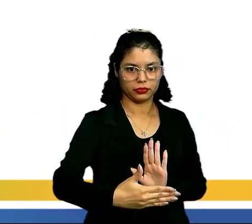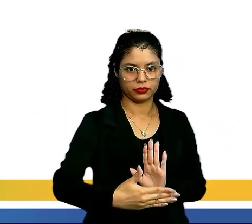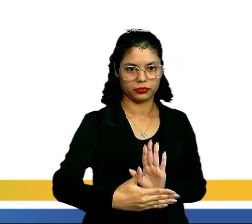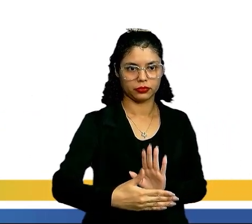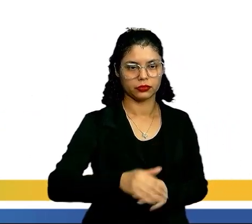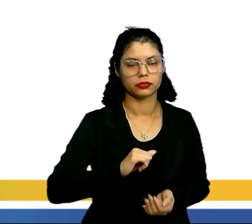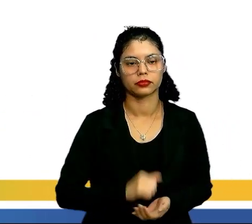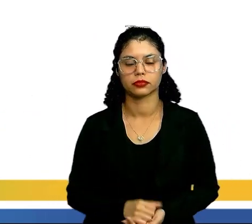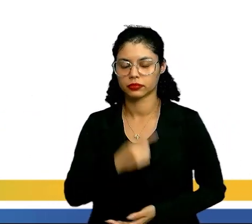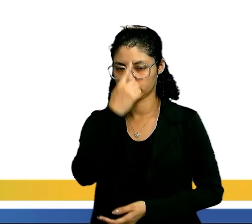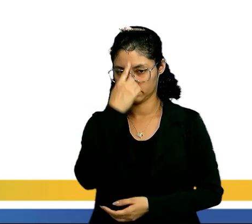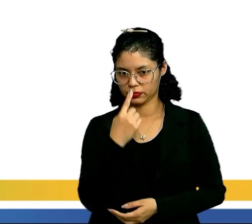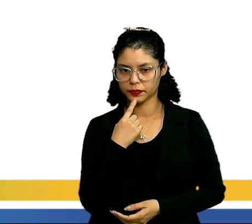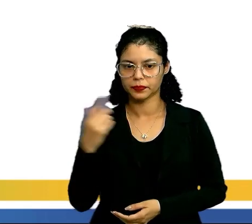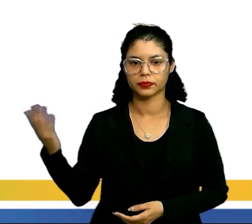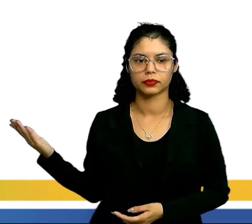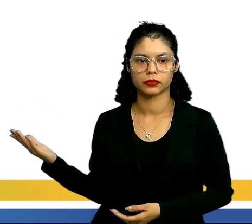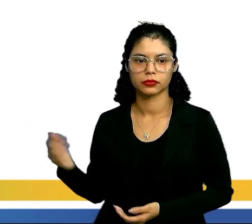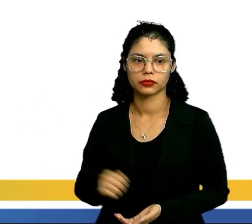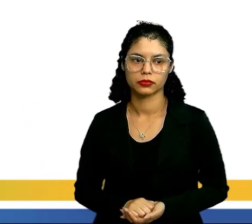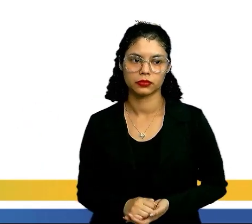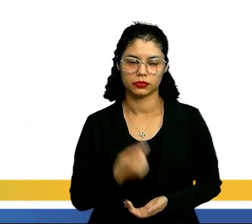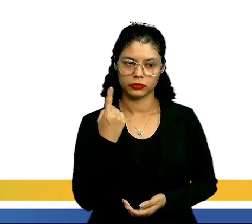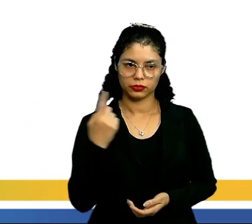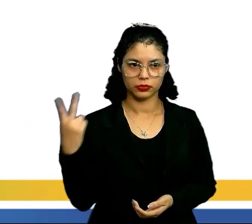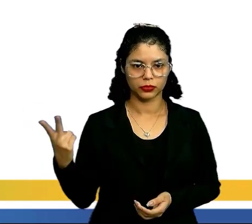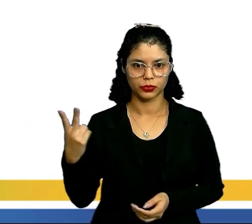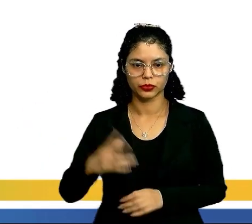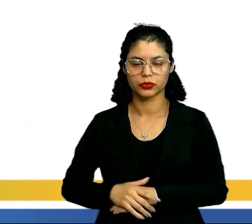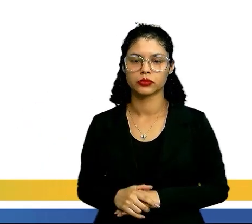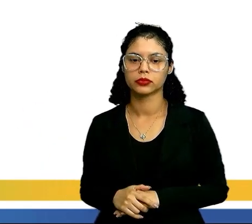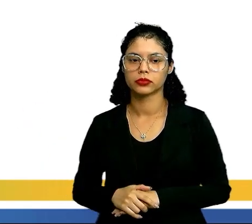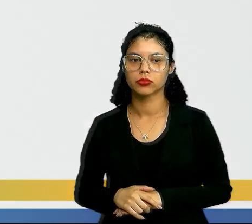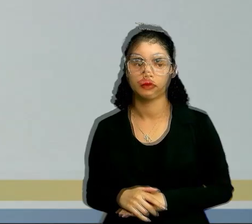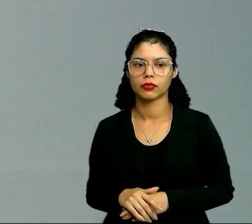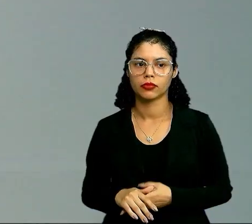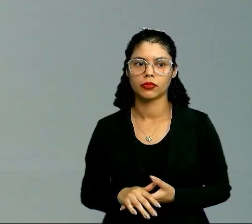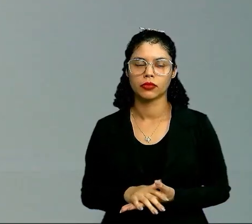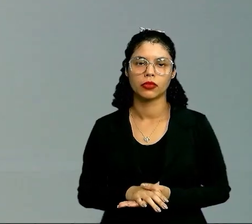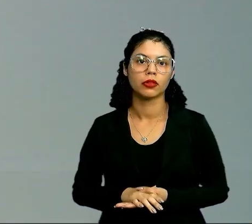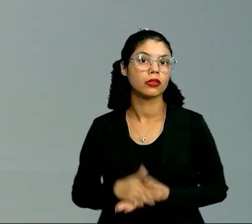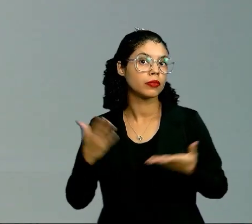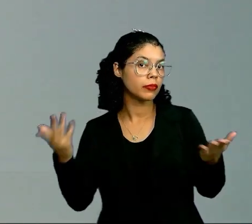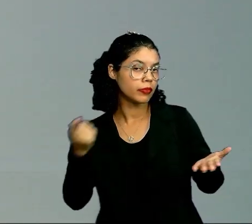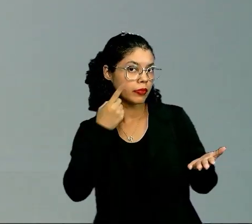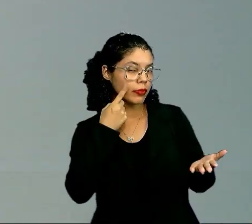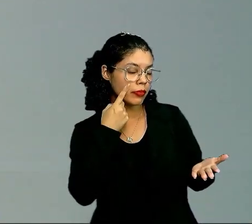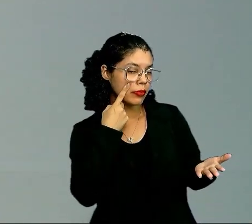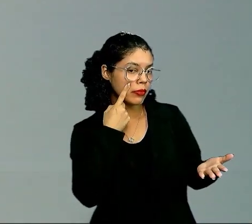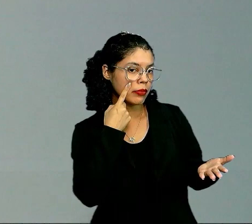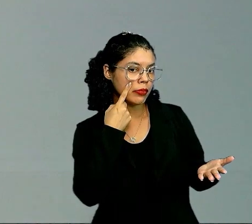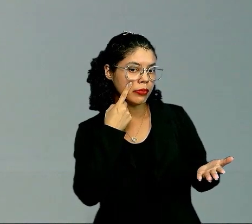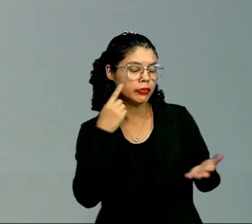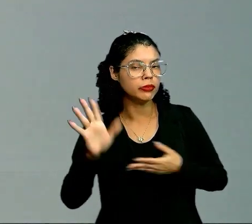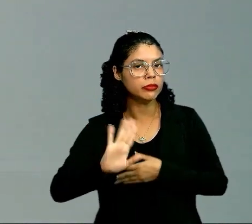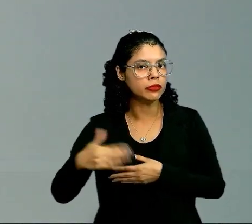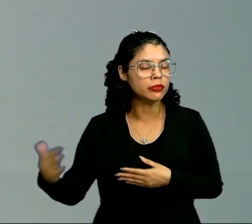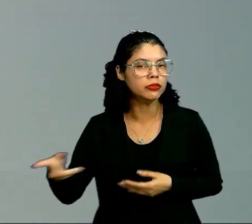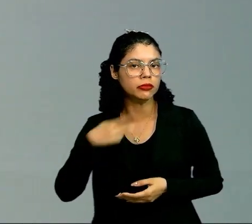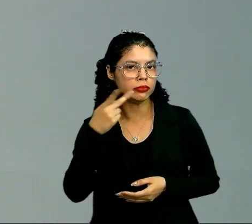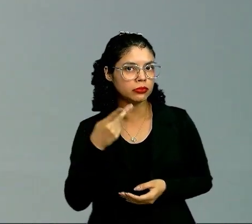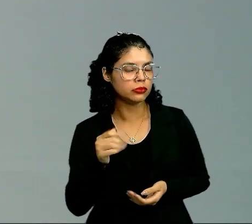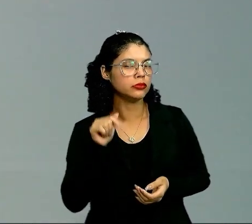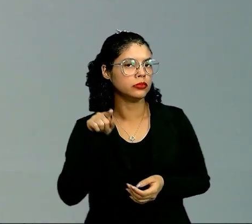duas figuras geométricas, o sólido 1 e o sólido 2. Então, olha só. Quando ele